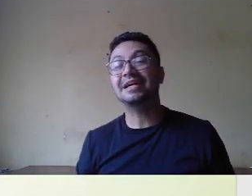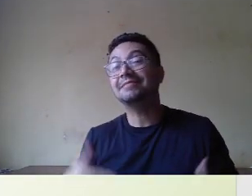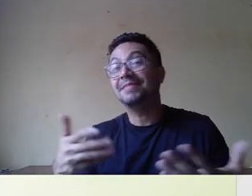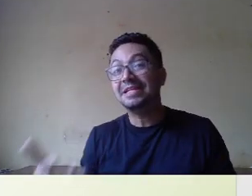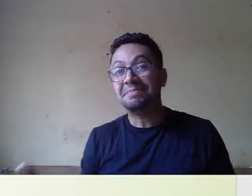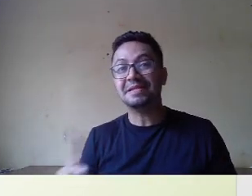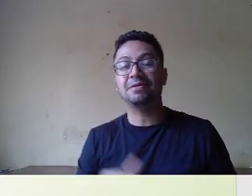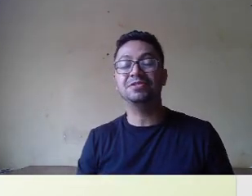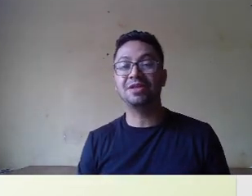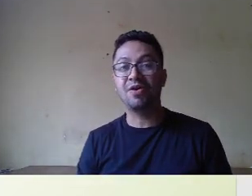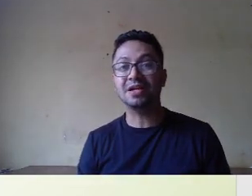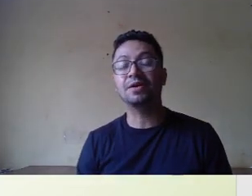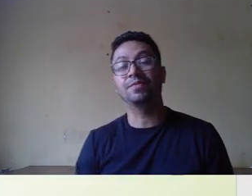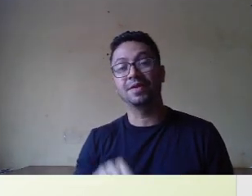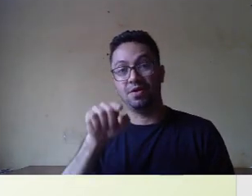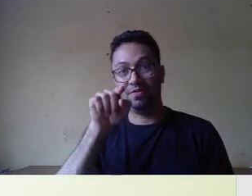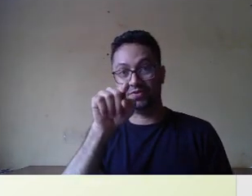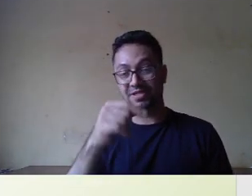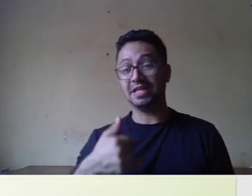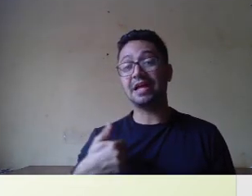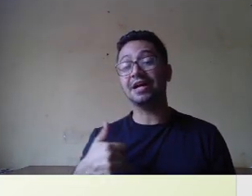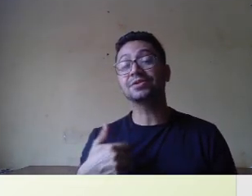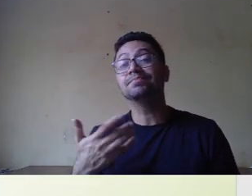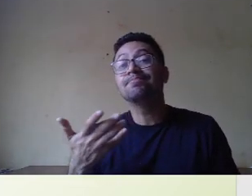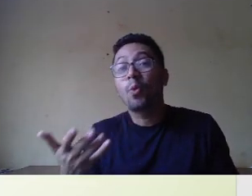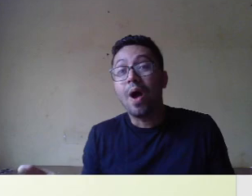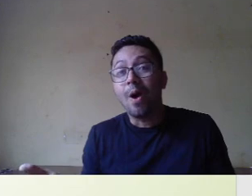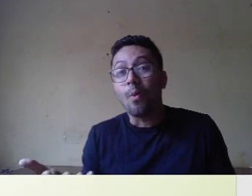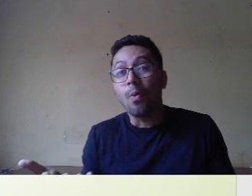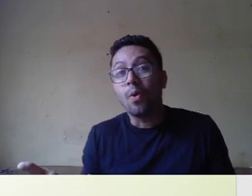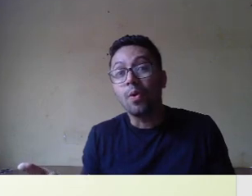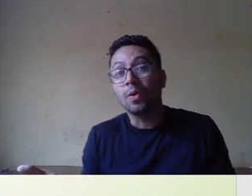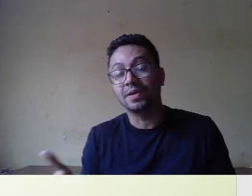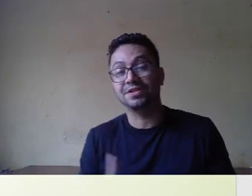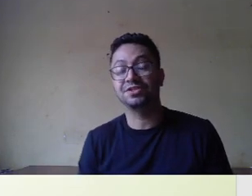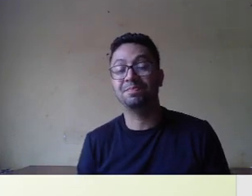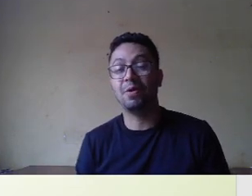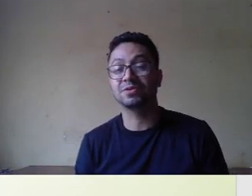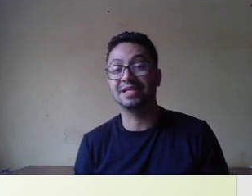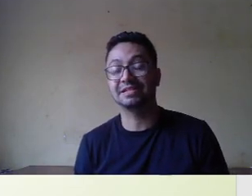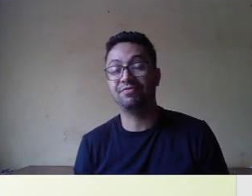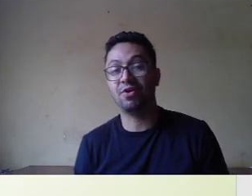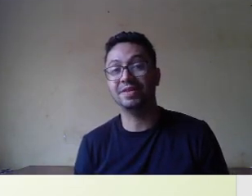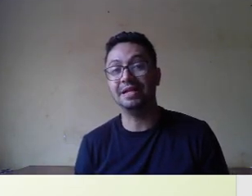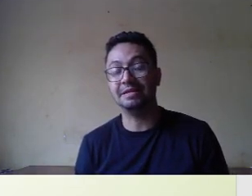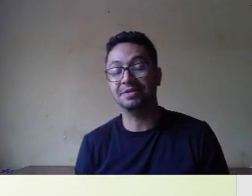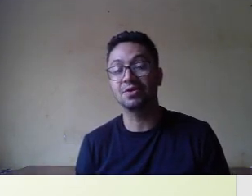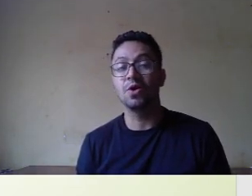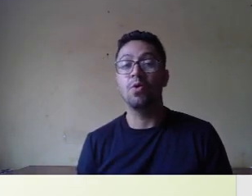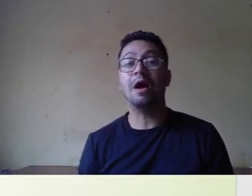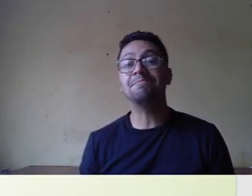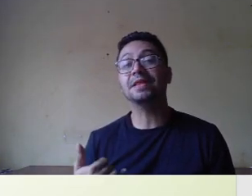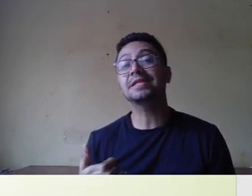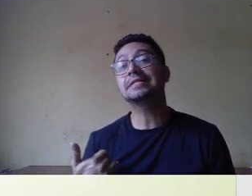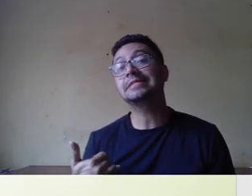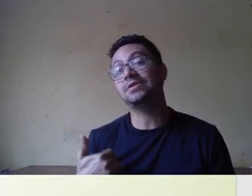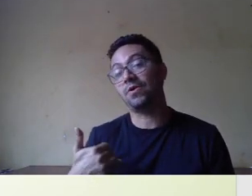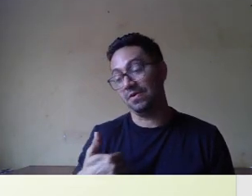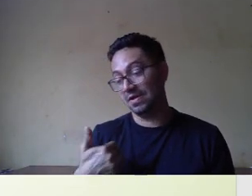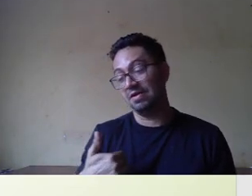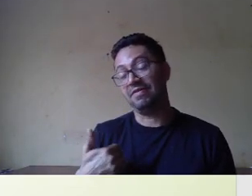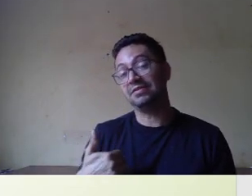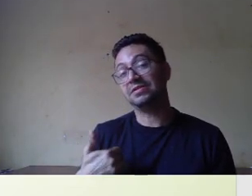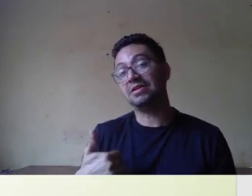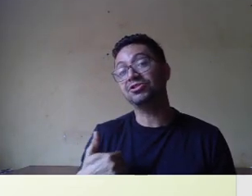faz essa expressão de interrogação. Ó, você idade qual? Né? A gente pergunta dessa forma na Libras, ou apenas assim,